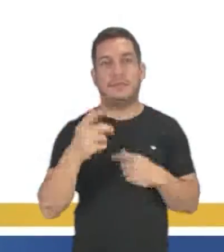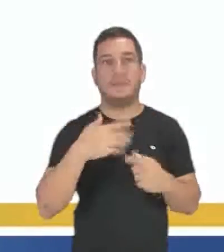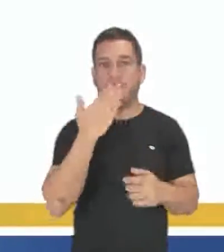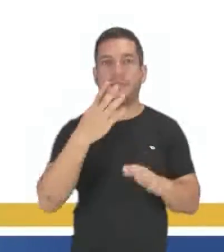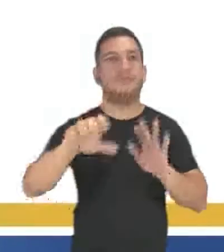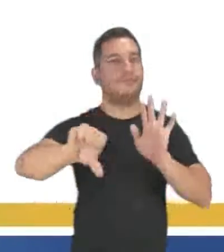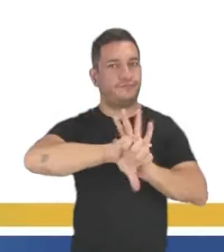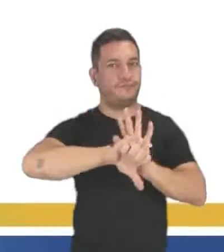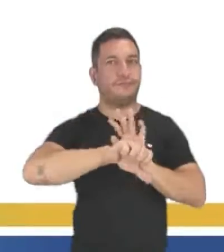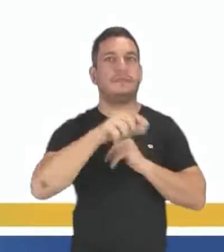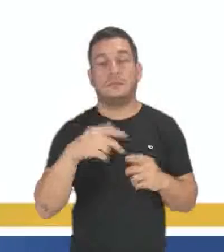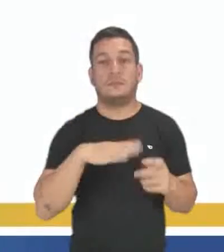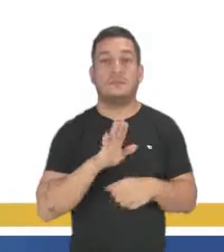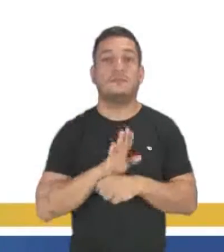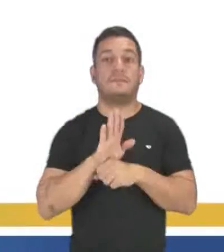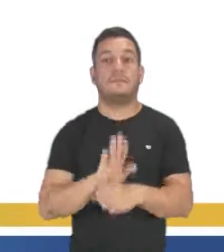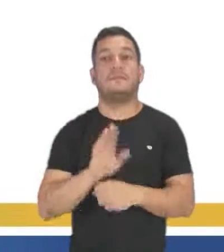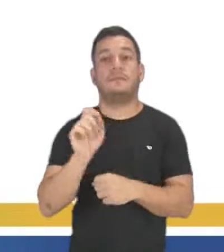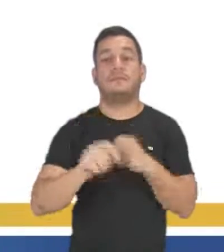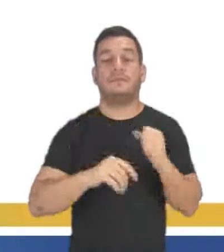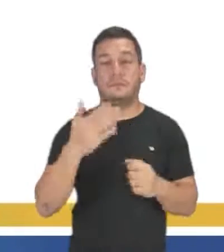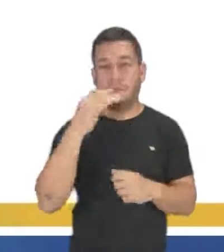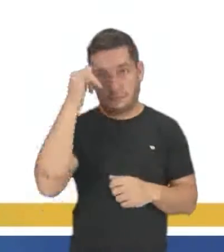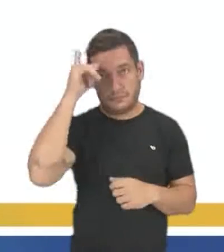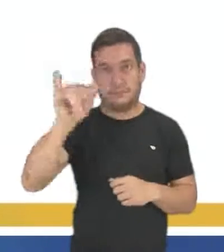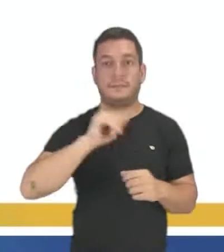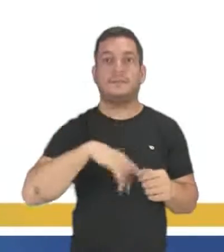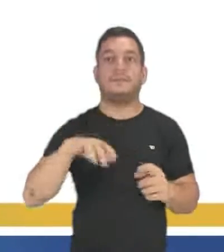Folha, tá? Se eu não me engano,